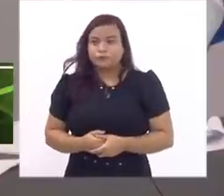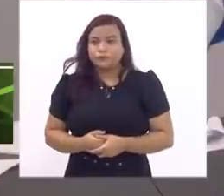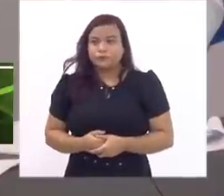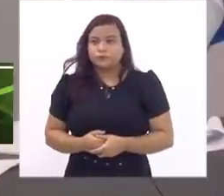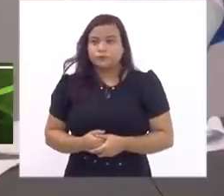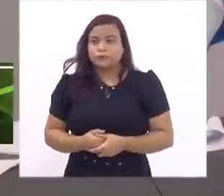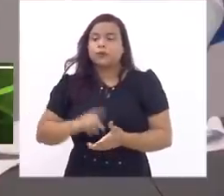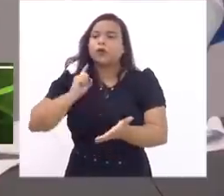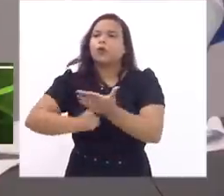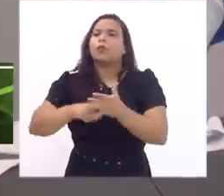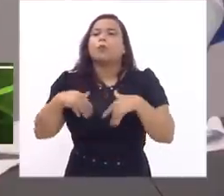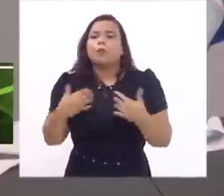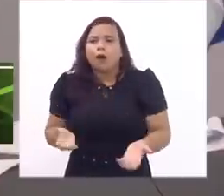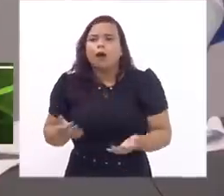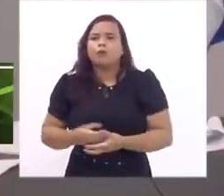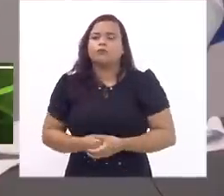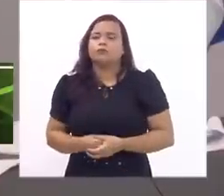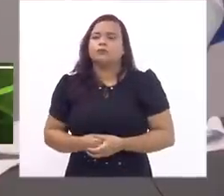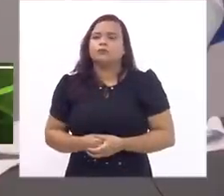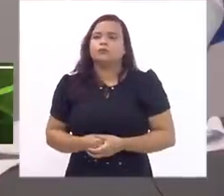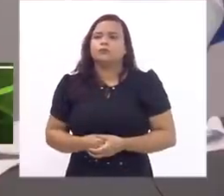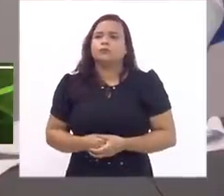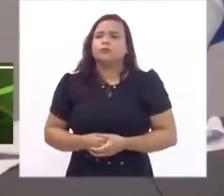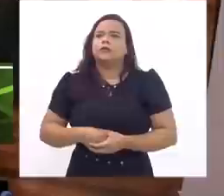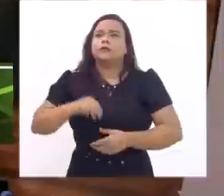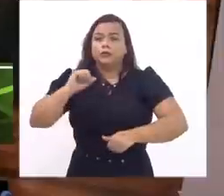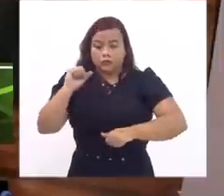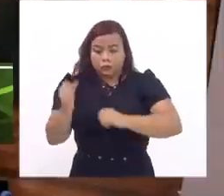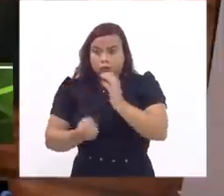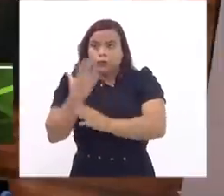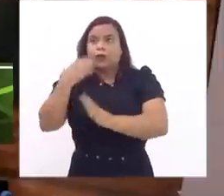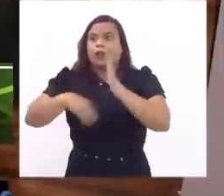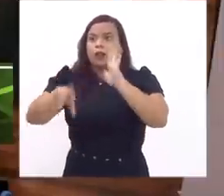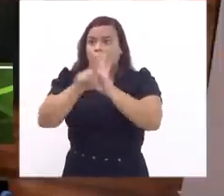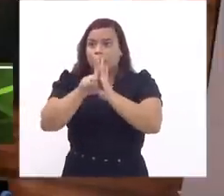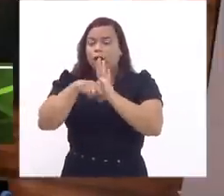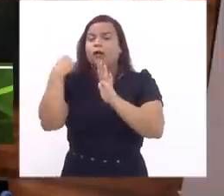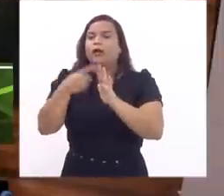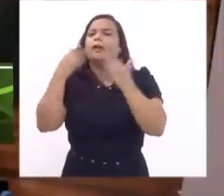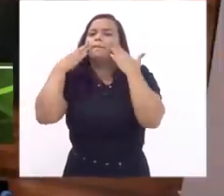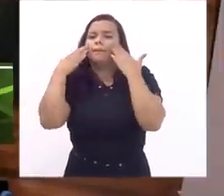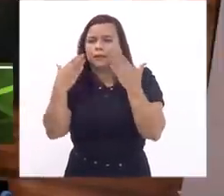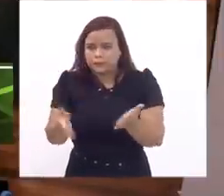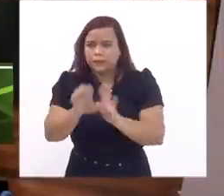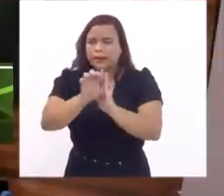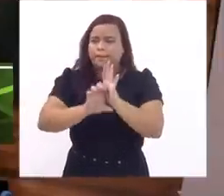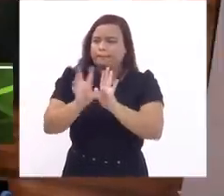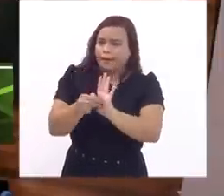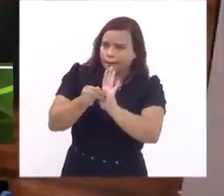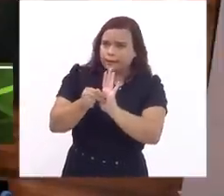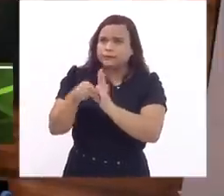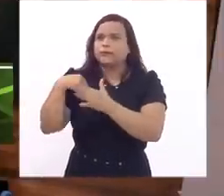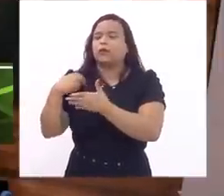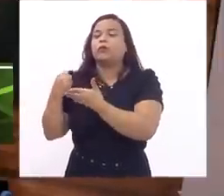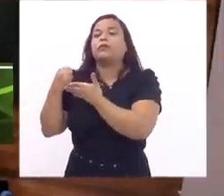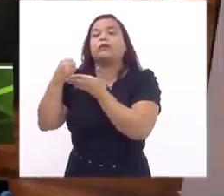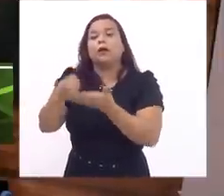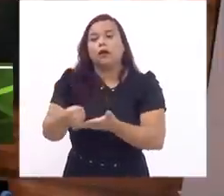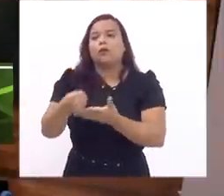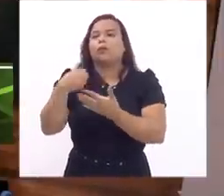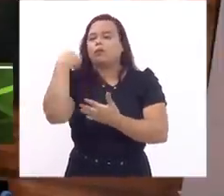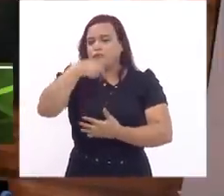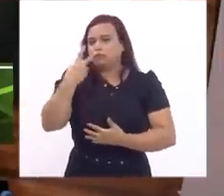Qual o compromisso? Márcio, uma vez virando lei, a gente apresenta a emenda e eu trago em 48 horas para a pauta.